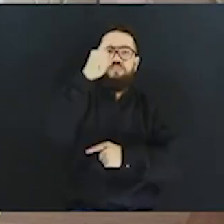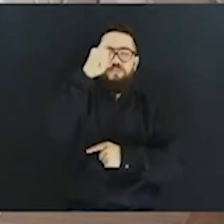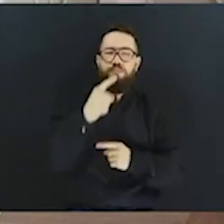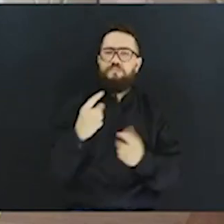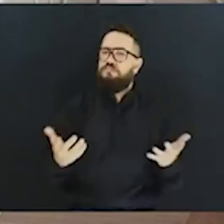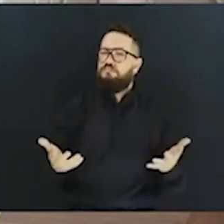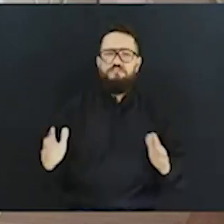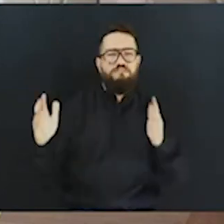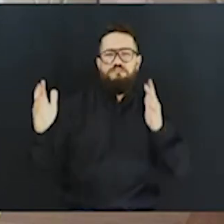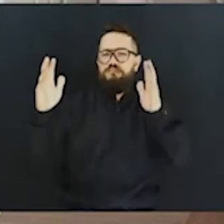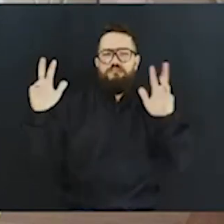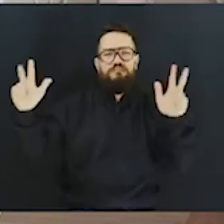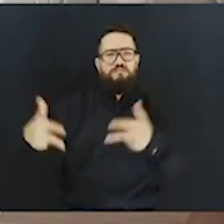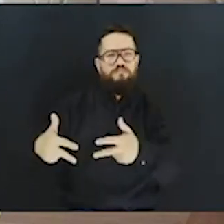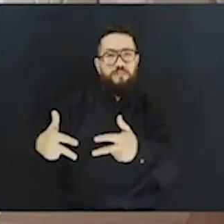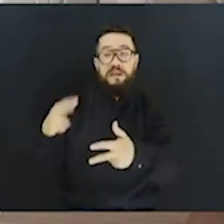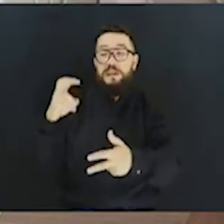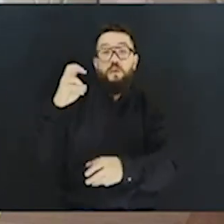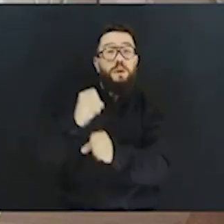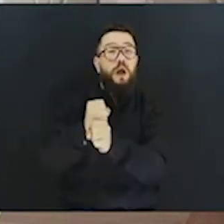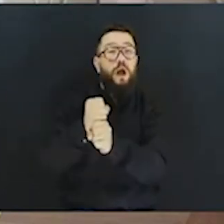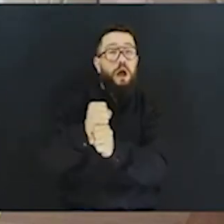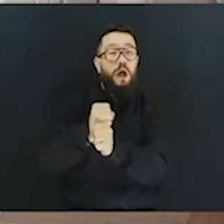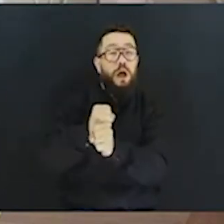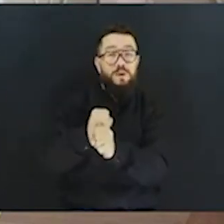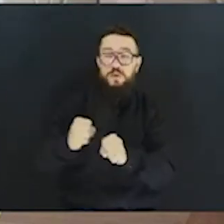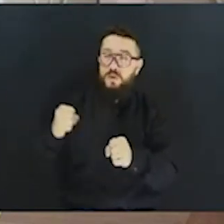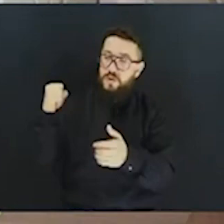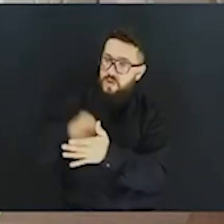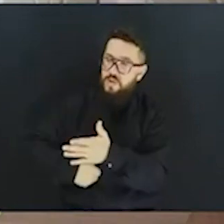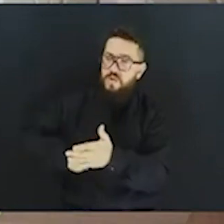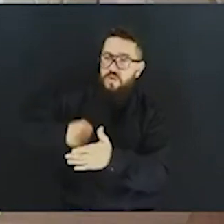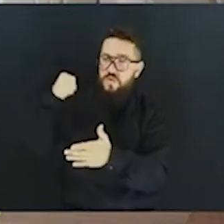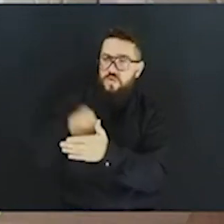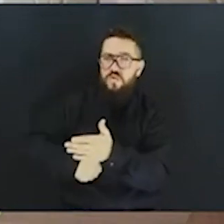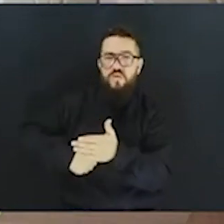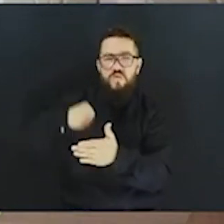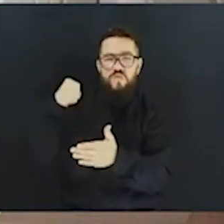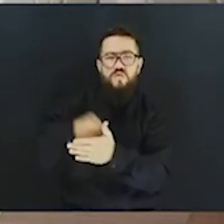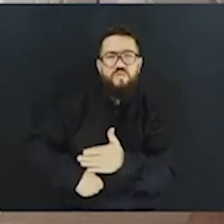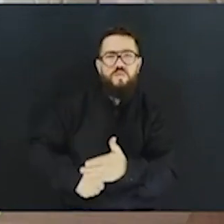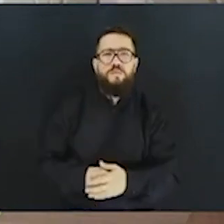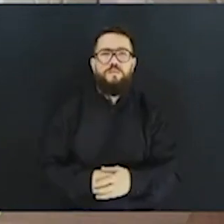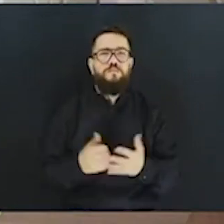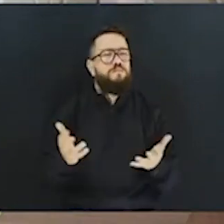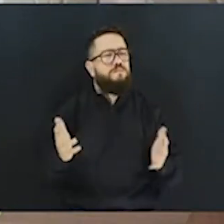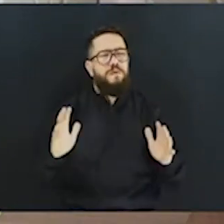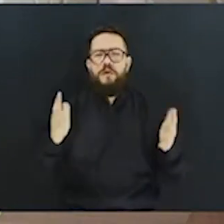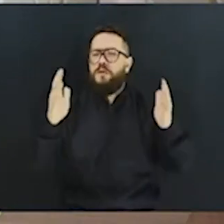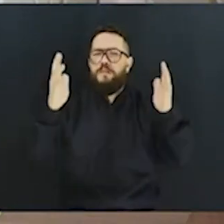pelos 50 anos de existência, responsabilidade e resistência. Parabéns